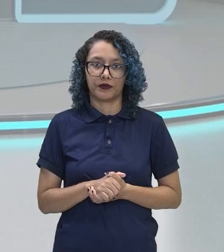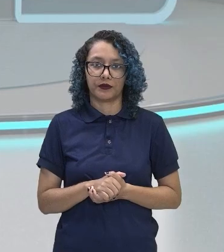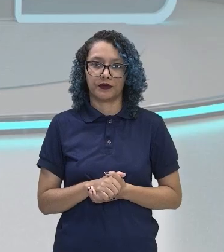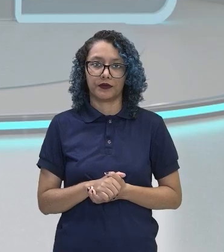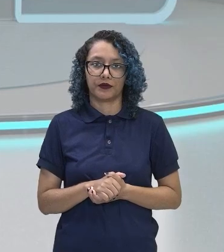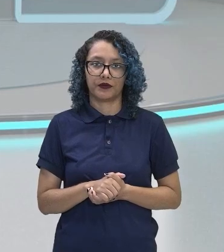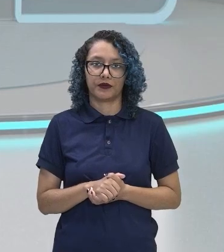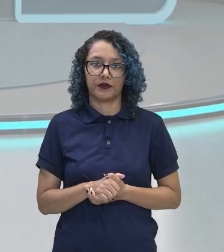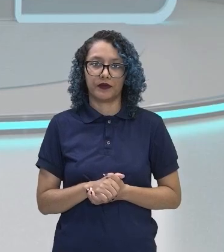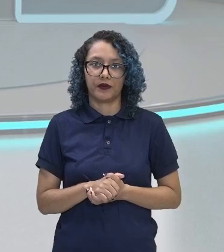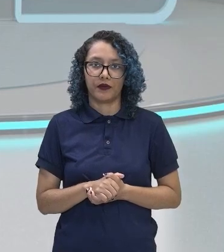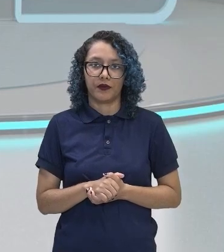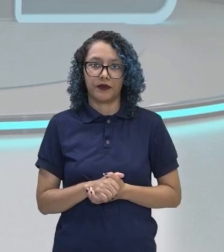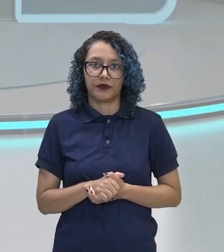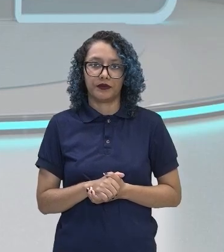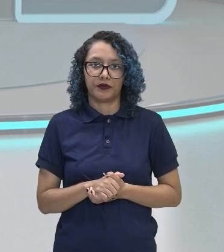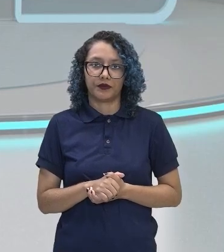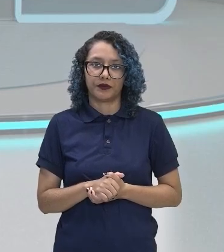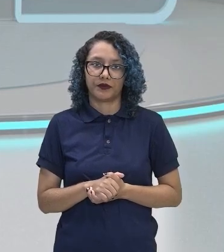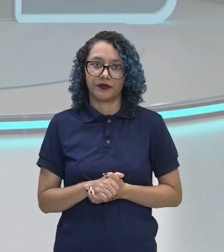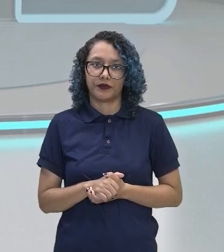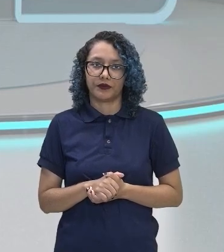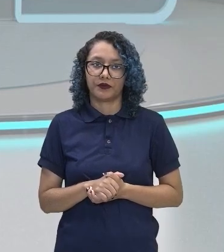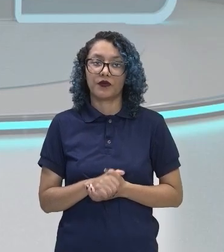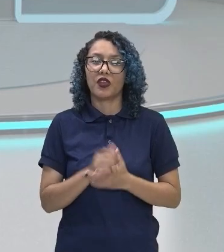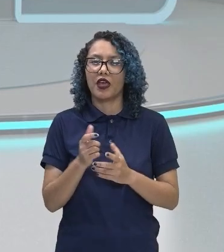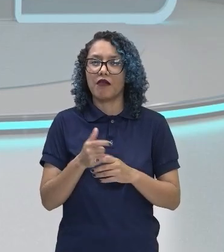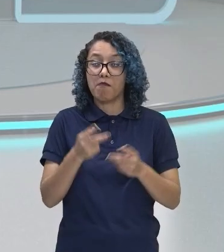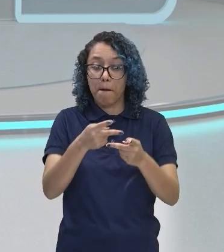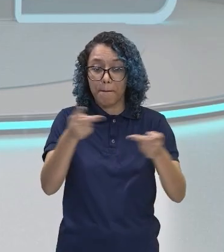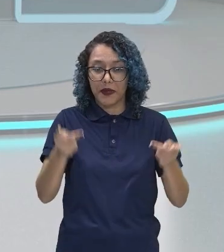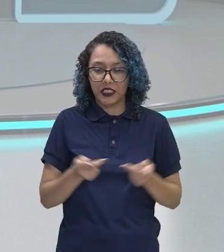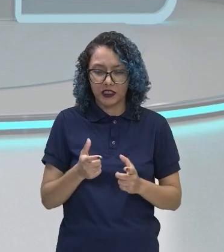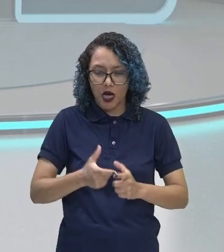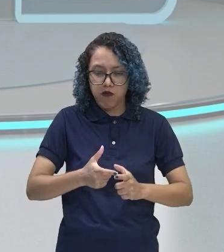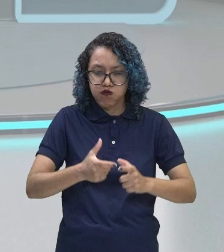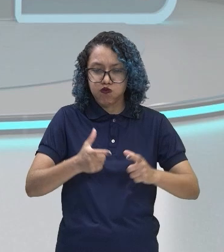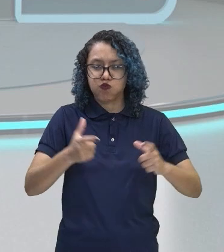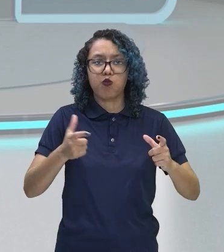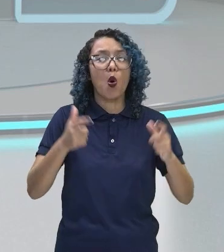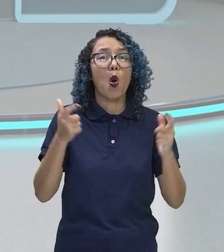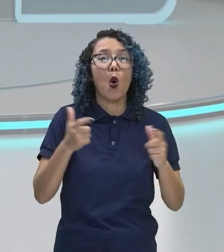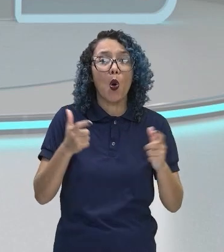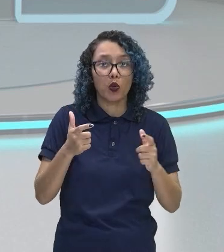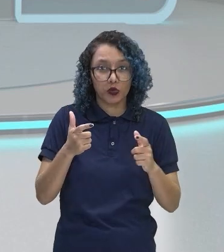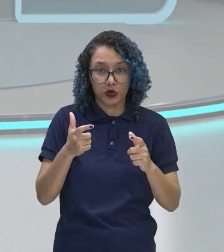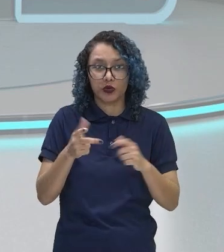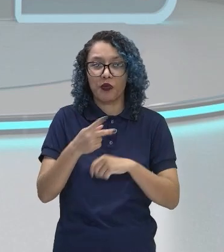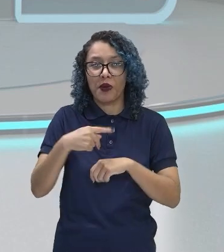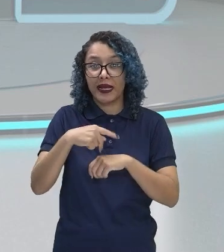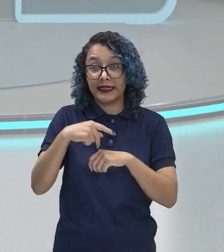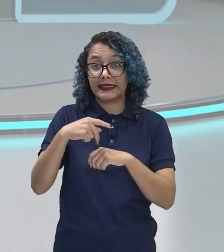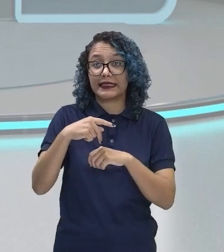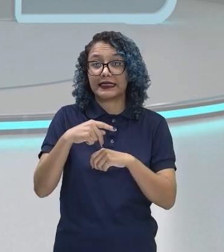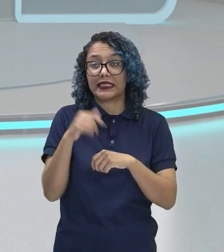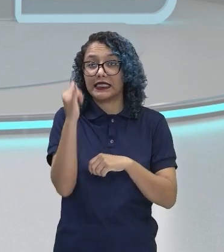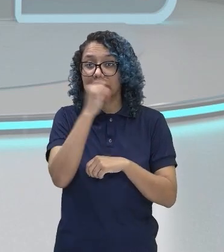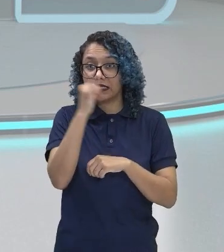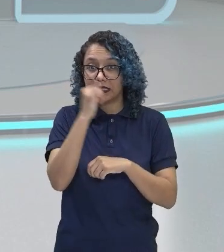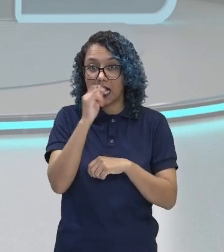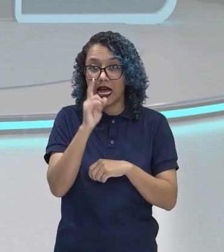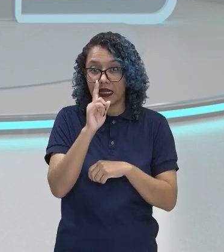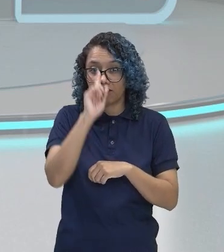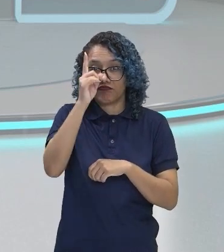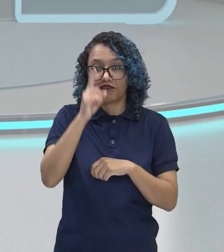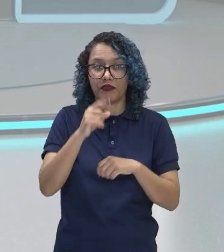1,200 square meters. Ou seja, a maior pizza do mundo foi construída na Itália e ele ocupou um espaço aí de